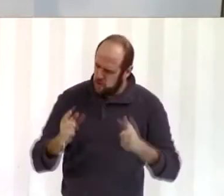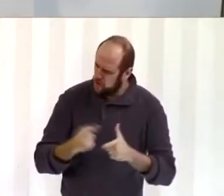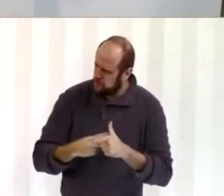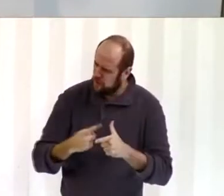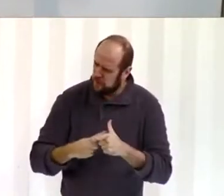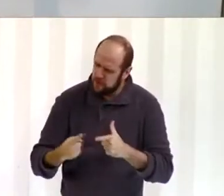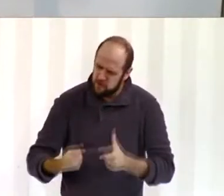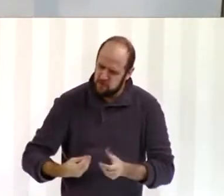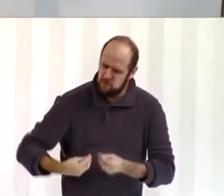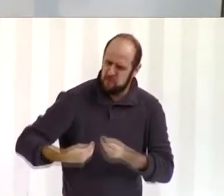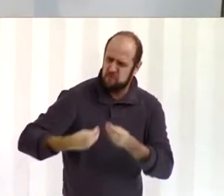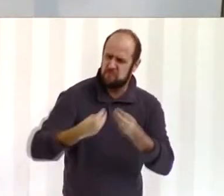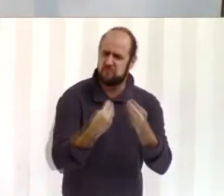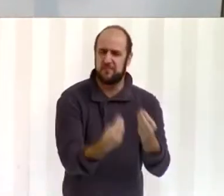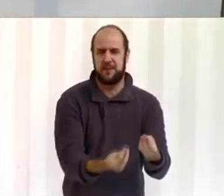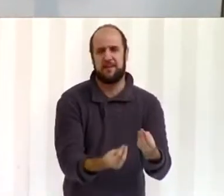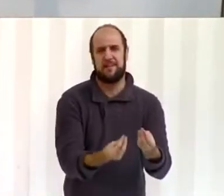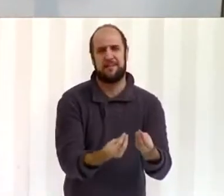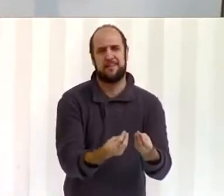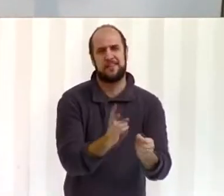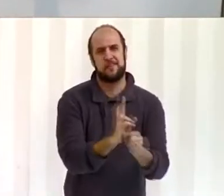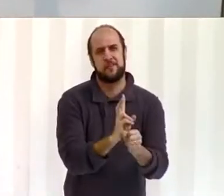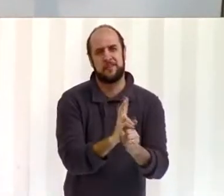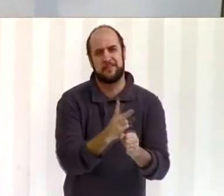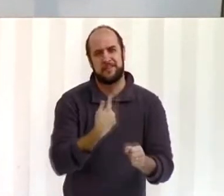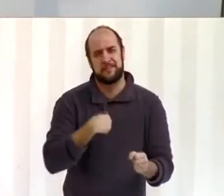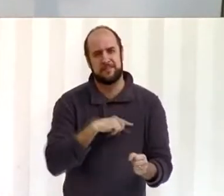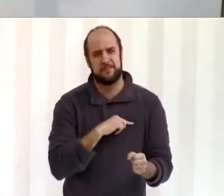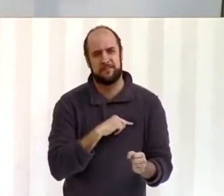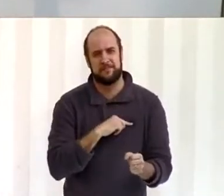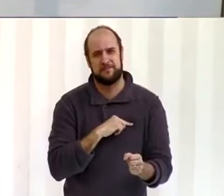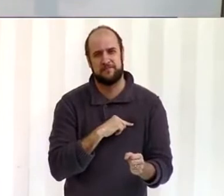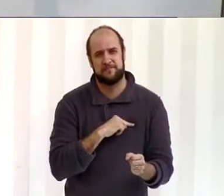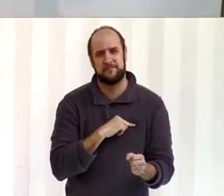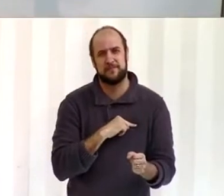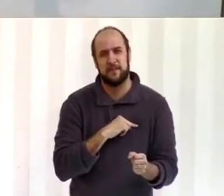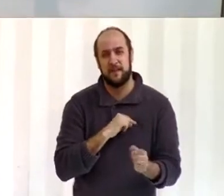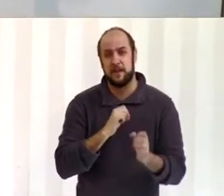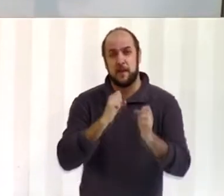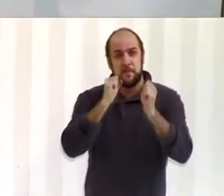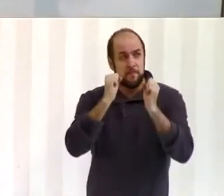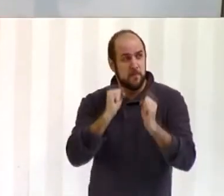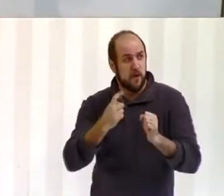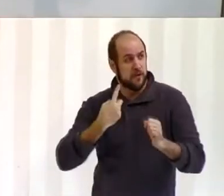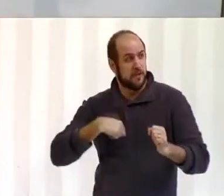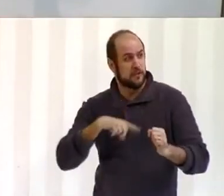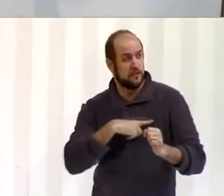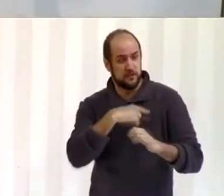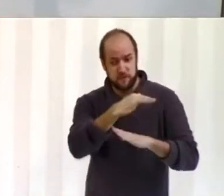para que também o nosso machado também